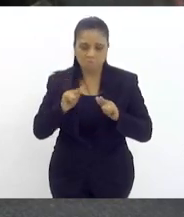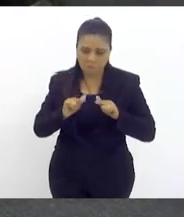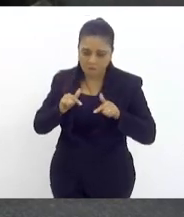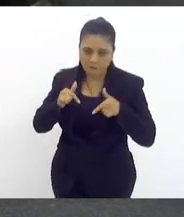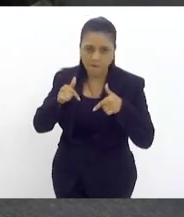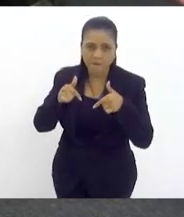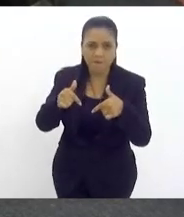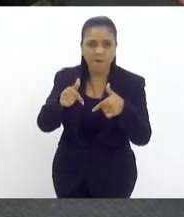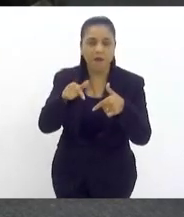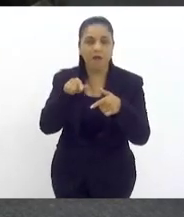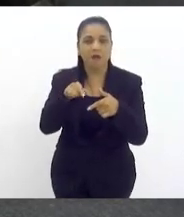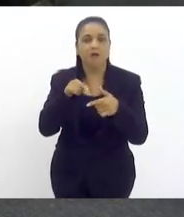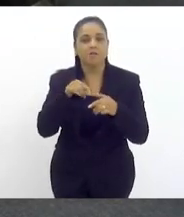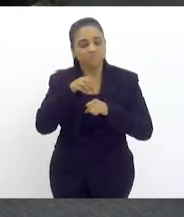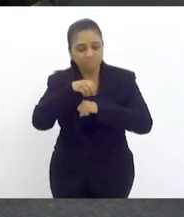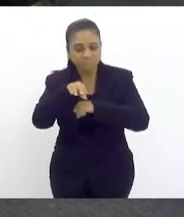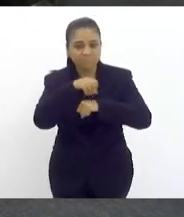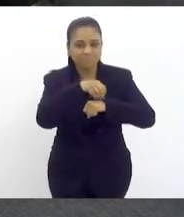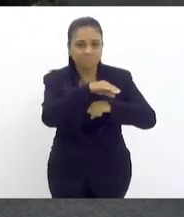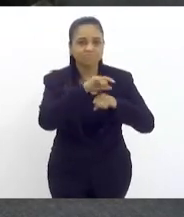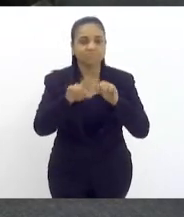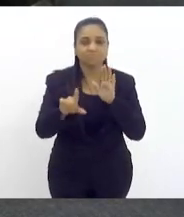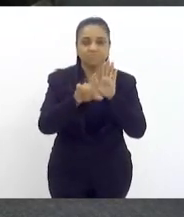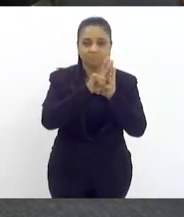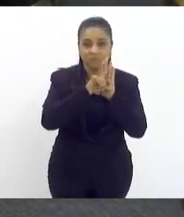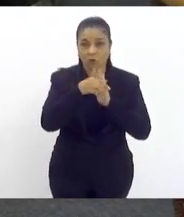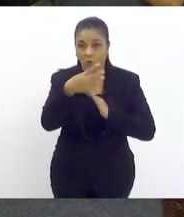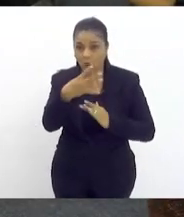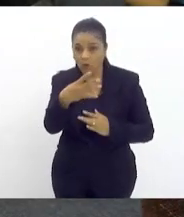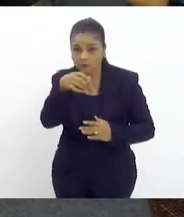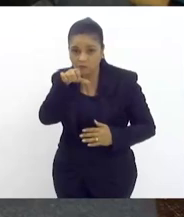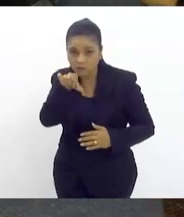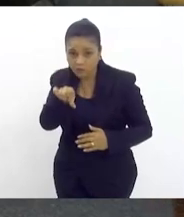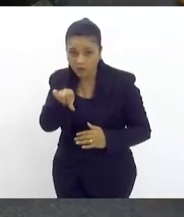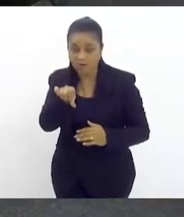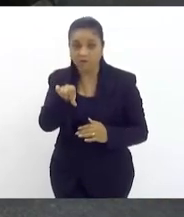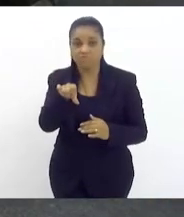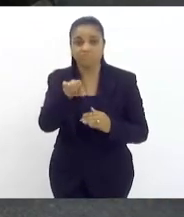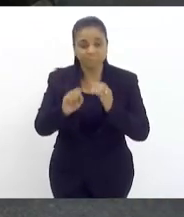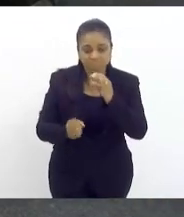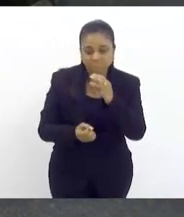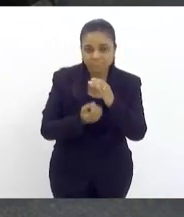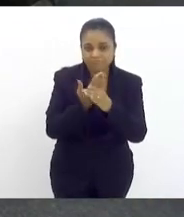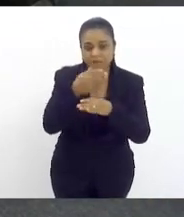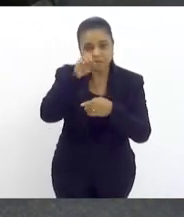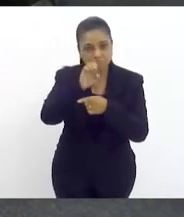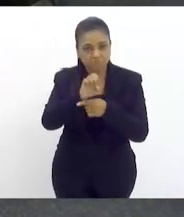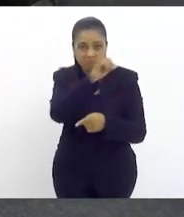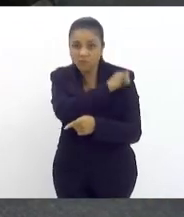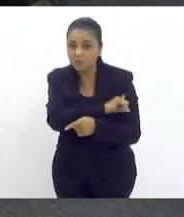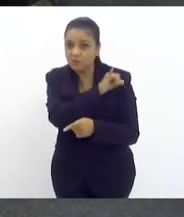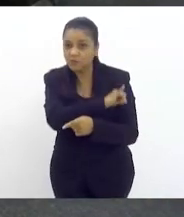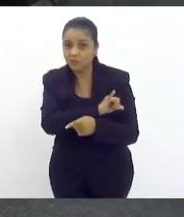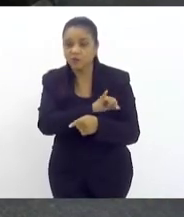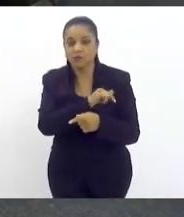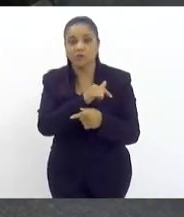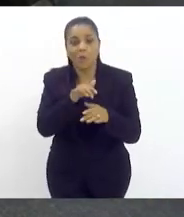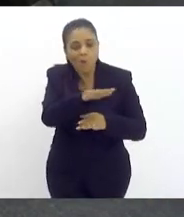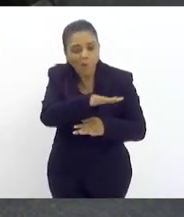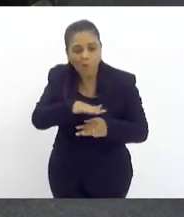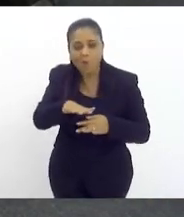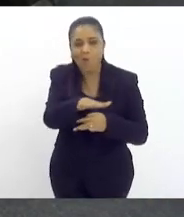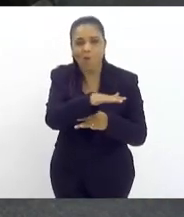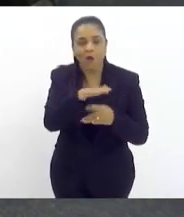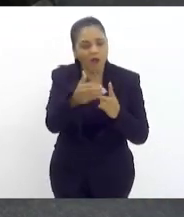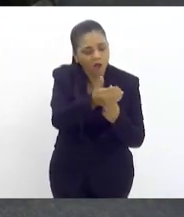iniciativa, dessa indicação legislativa 49, criar no Estado do Rio de Janeiro mais um espaço